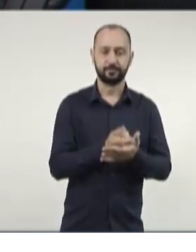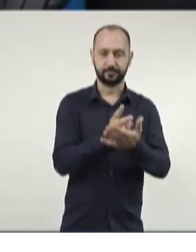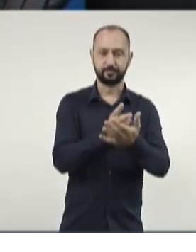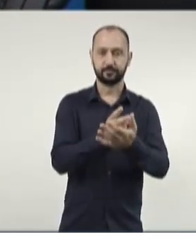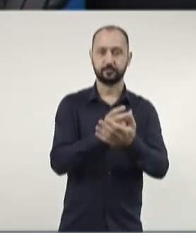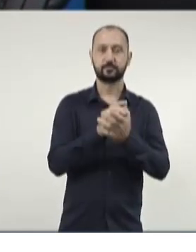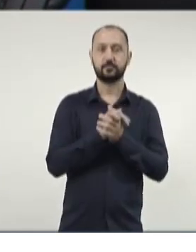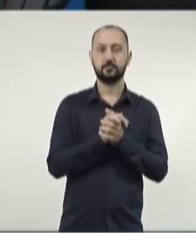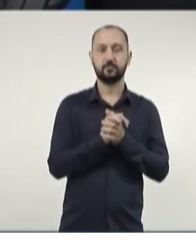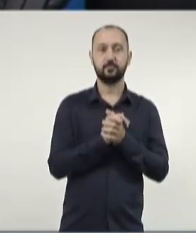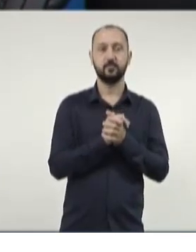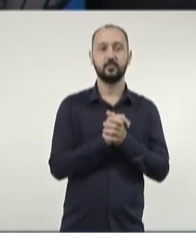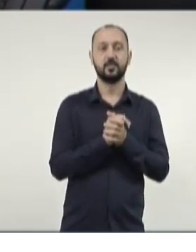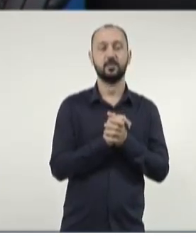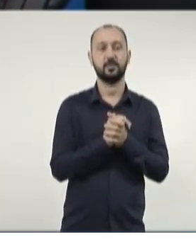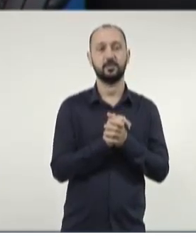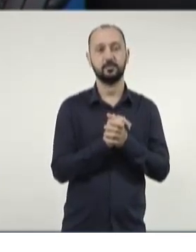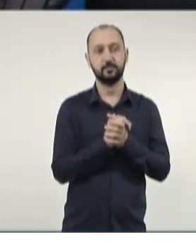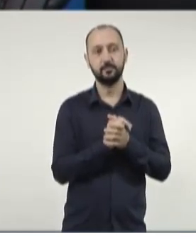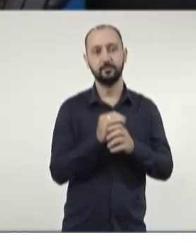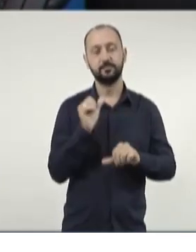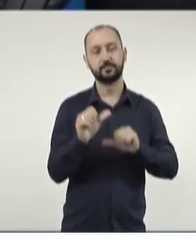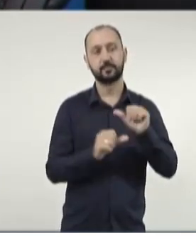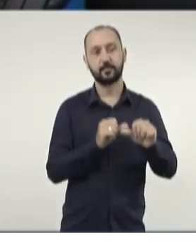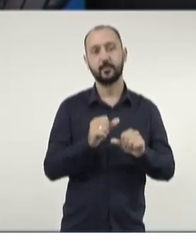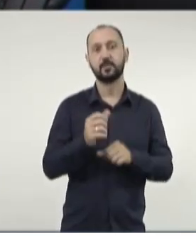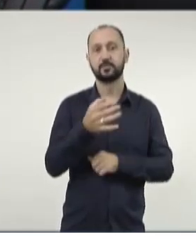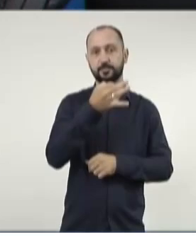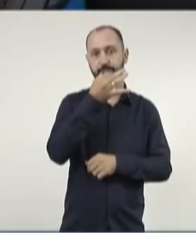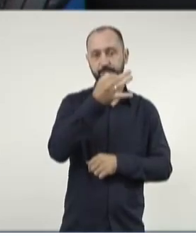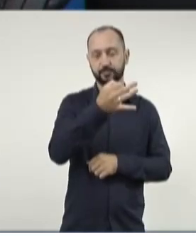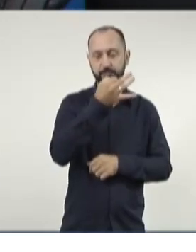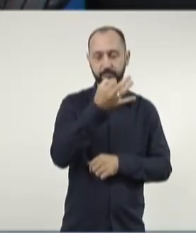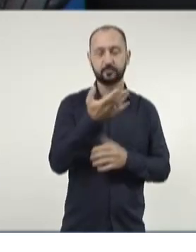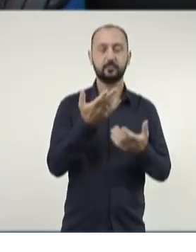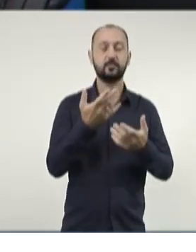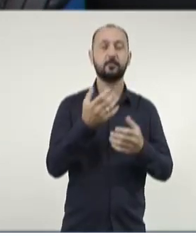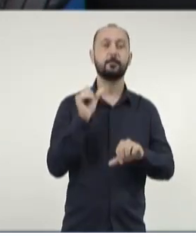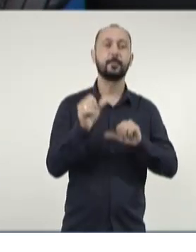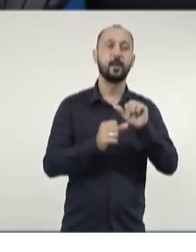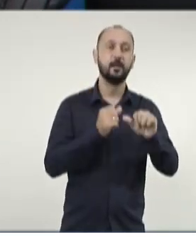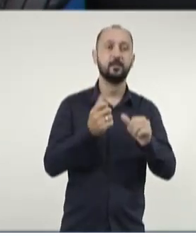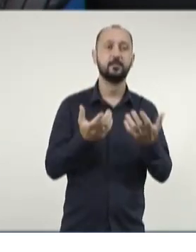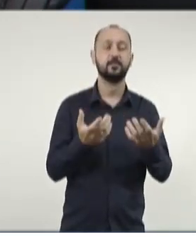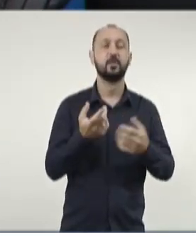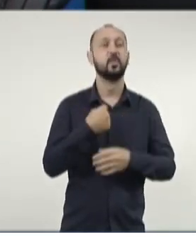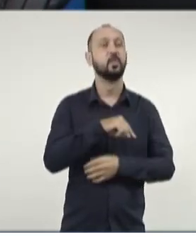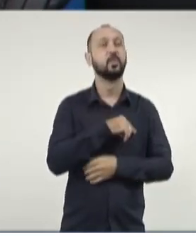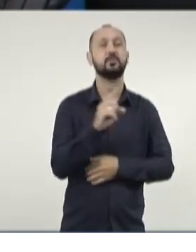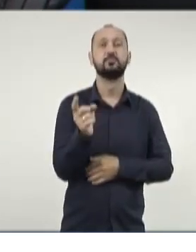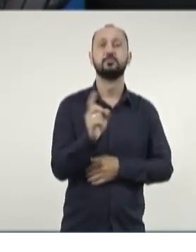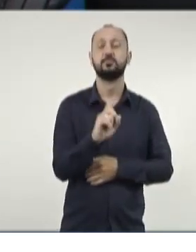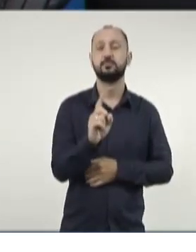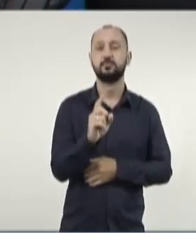o paciente poder mudar o seu ponto de vista, mudar a sua recusa. Nós não